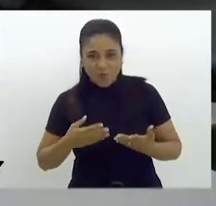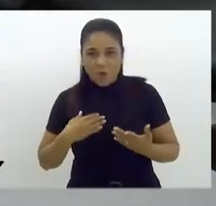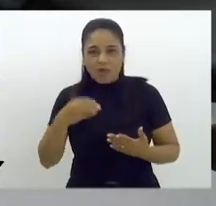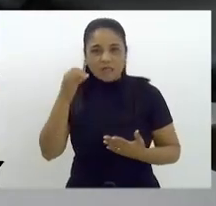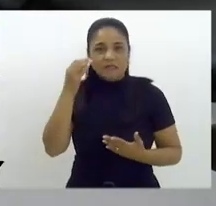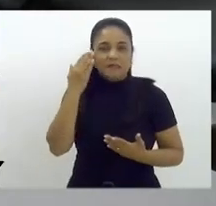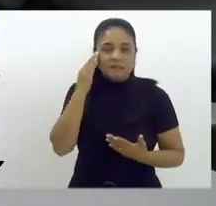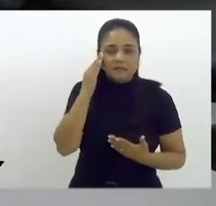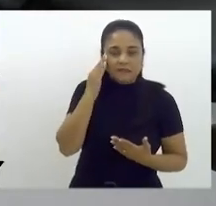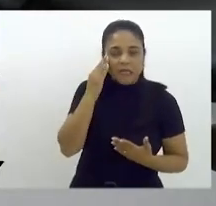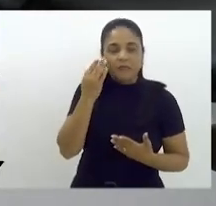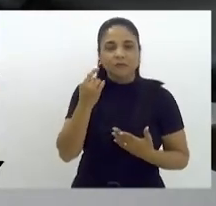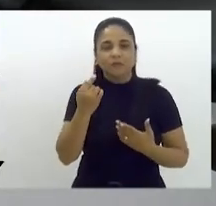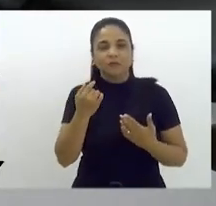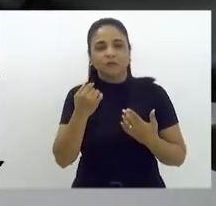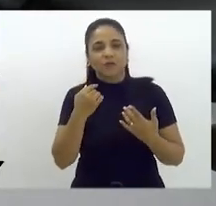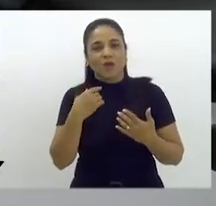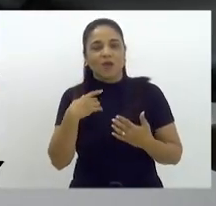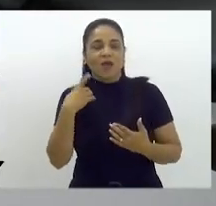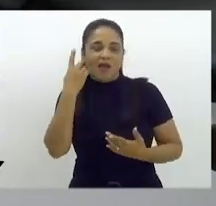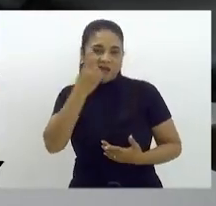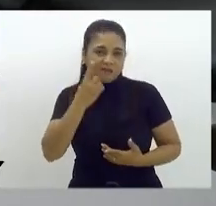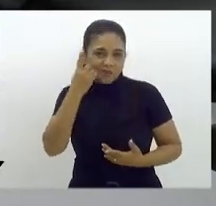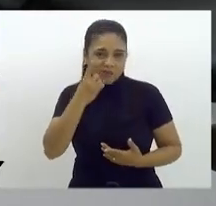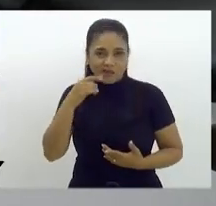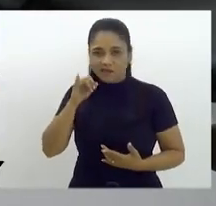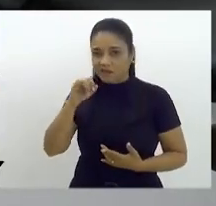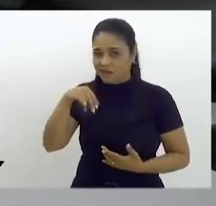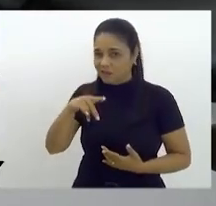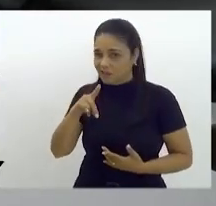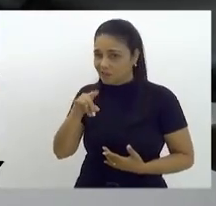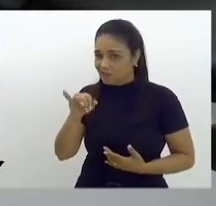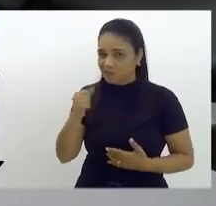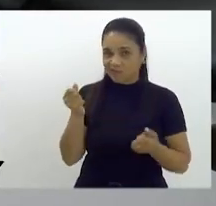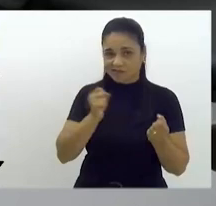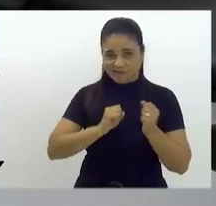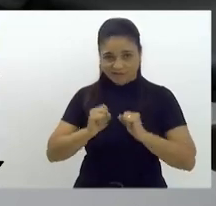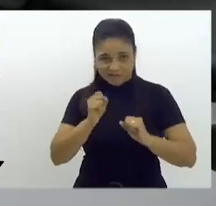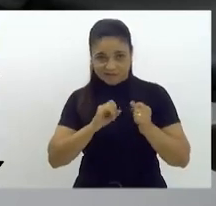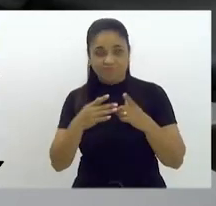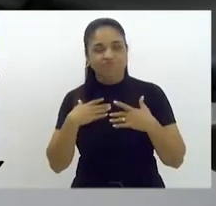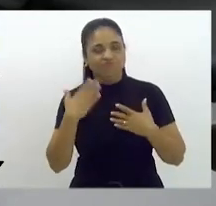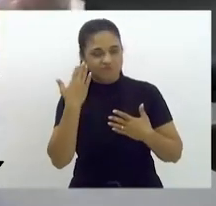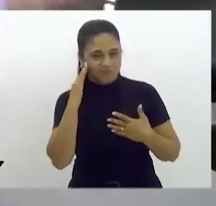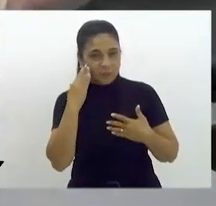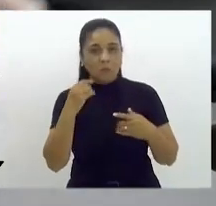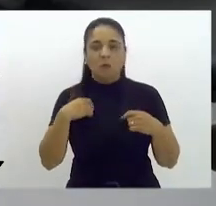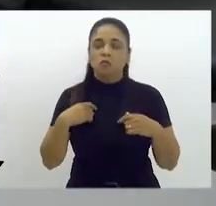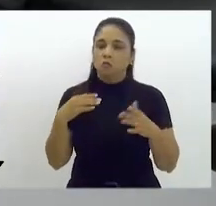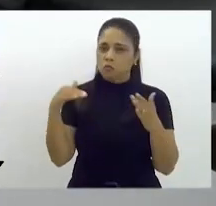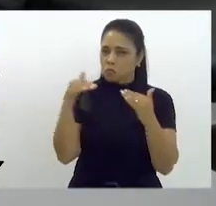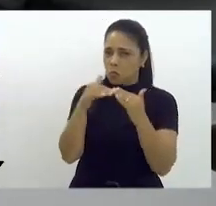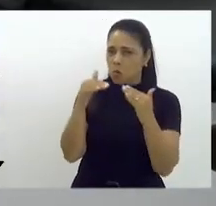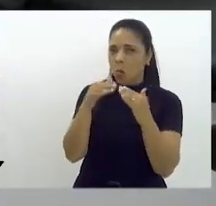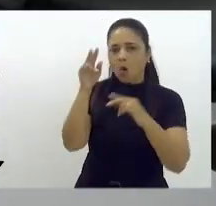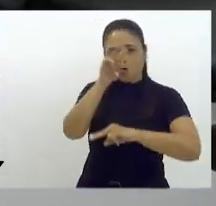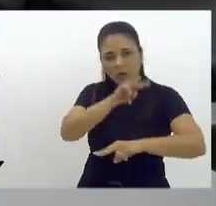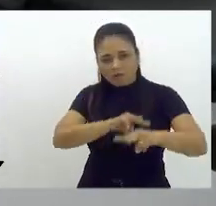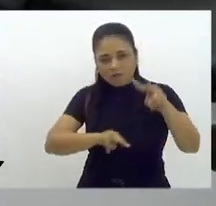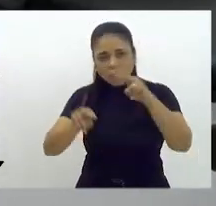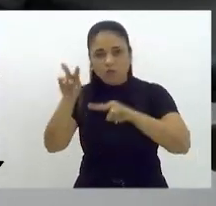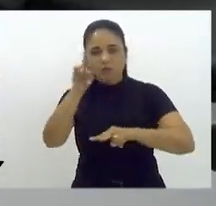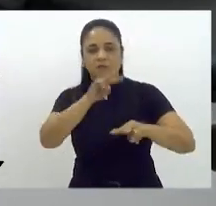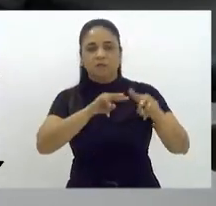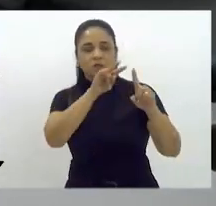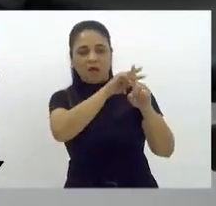as colocações da nossa deputada ansiedade dela e mas eu concordo muito com essa visualização Ingrid da